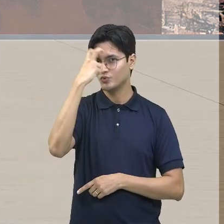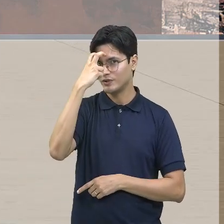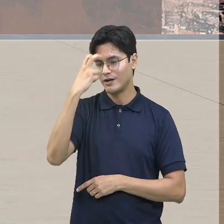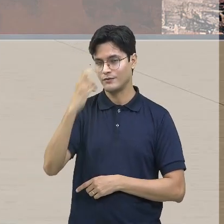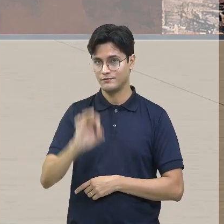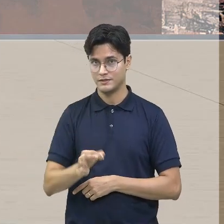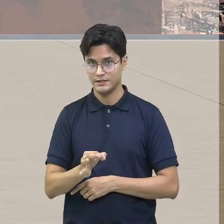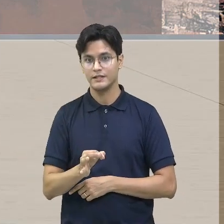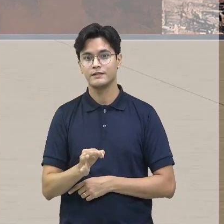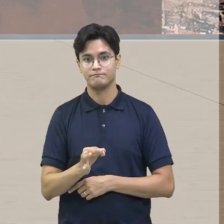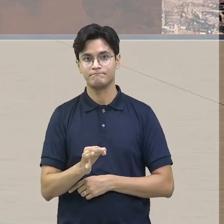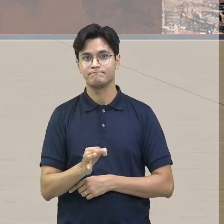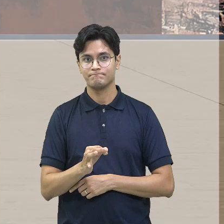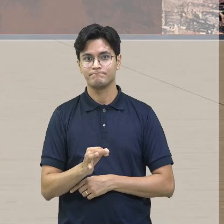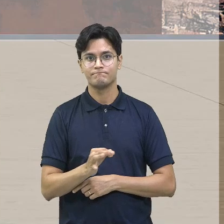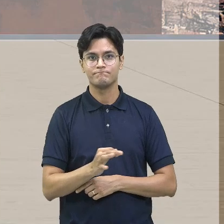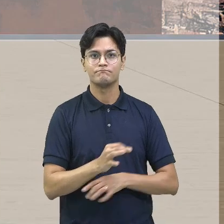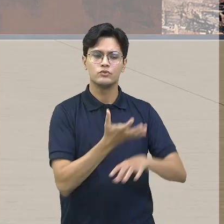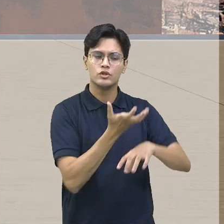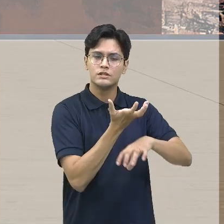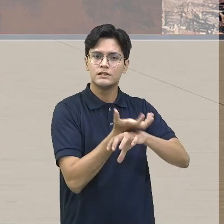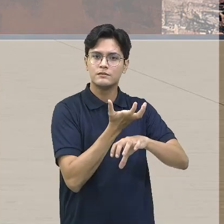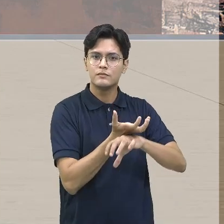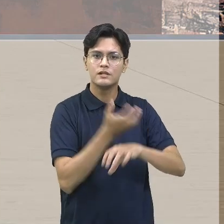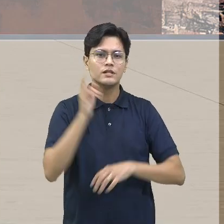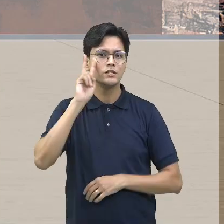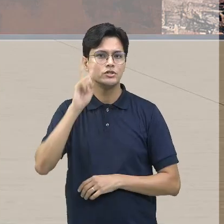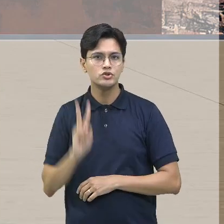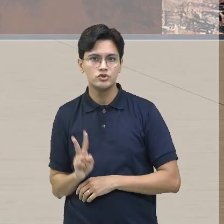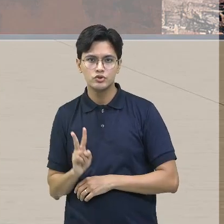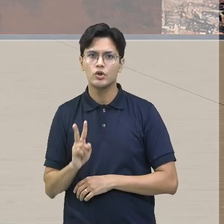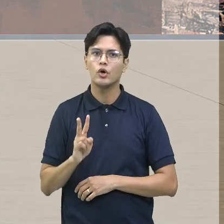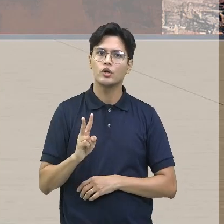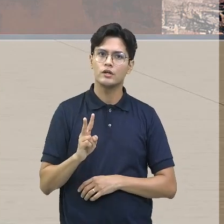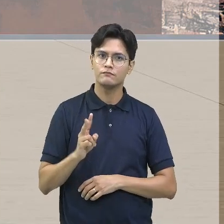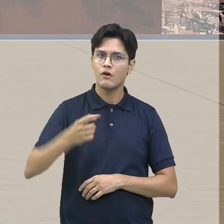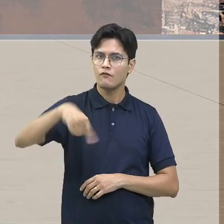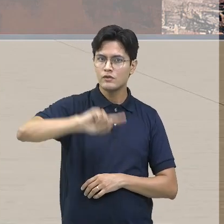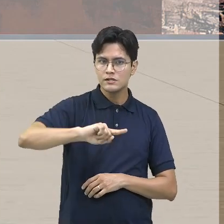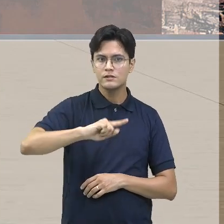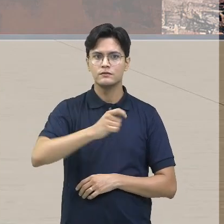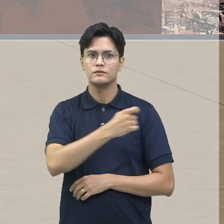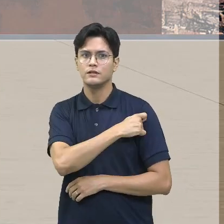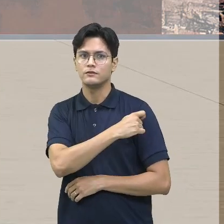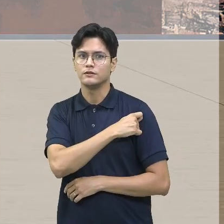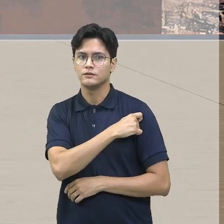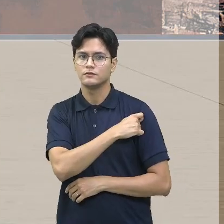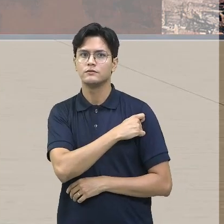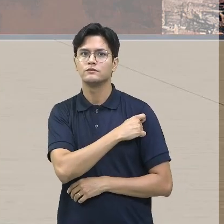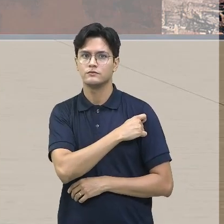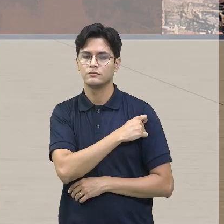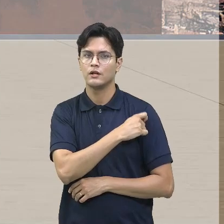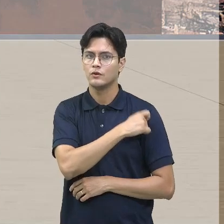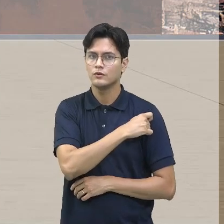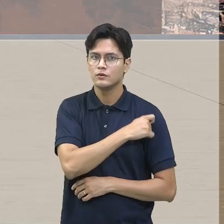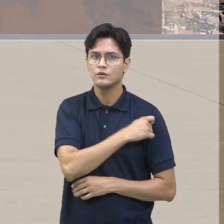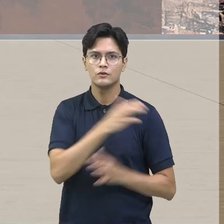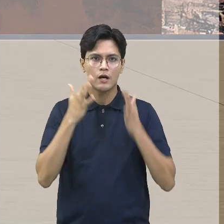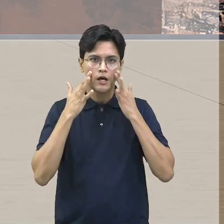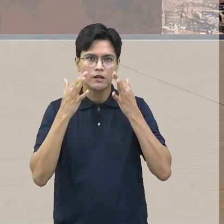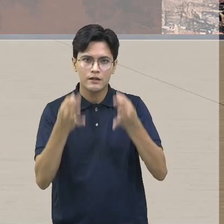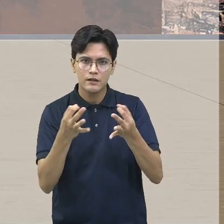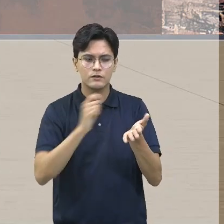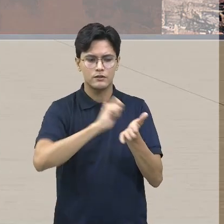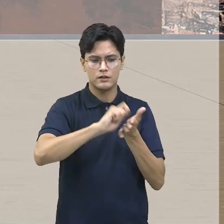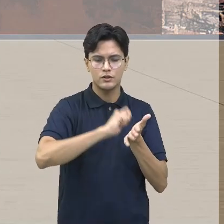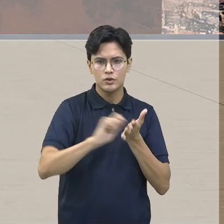Dentro do componente de história, você, né, que é um aluno atento, que faz as suas anotações,